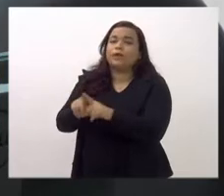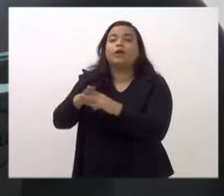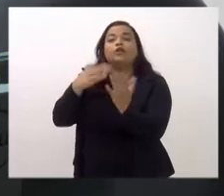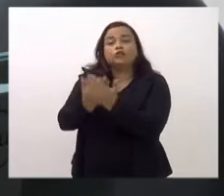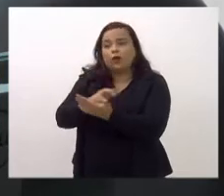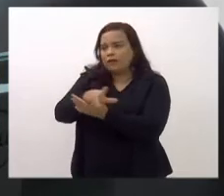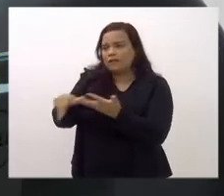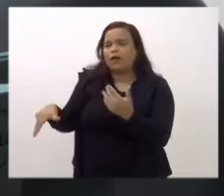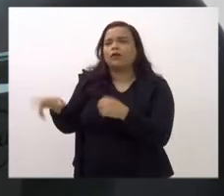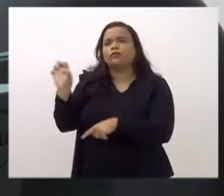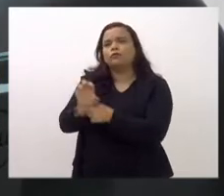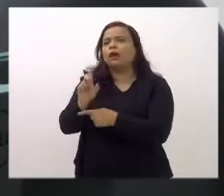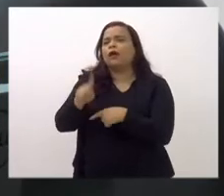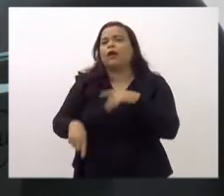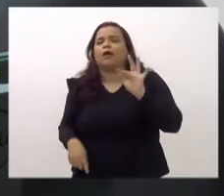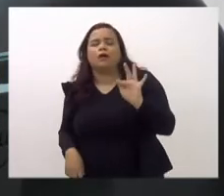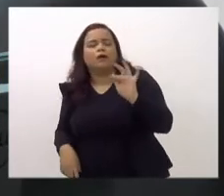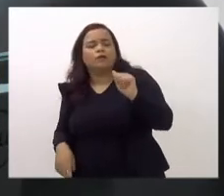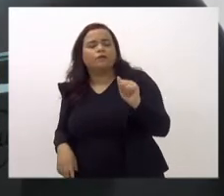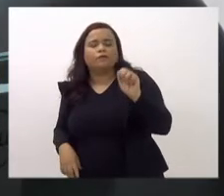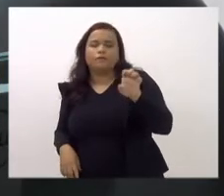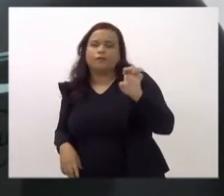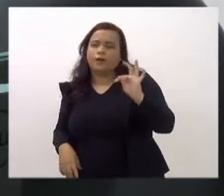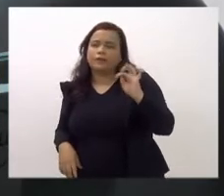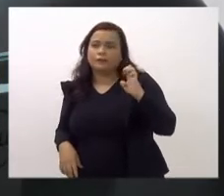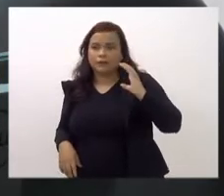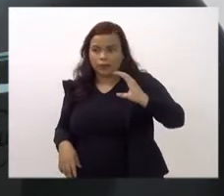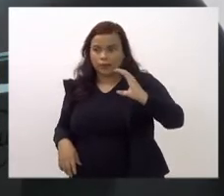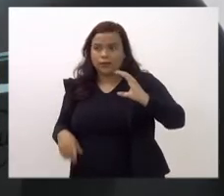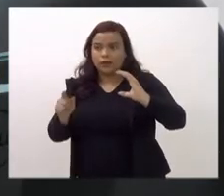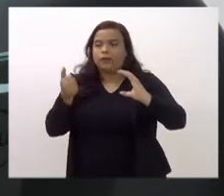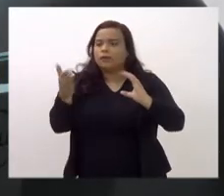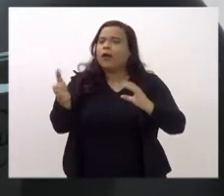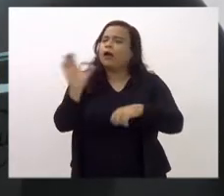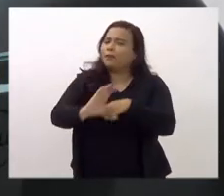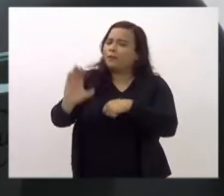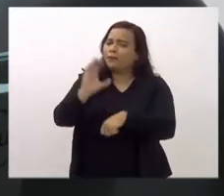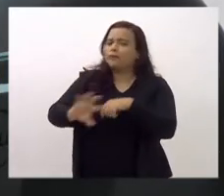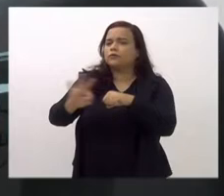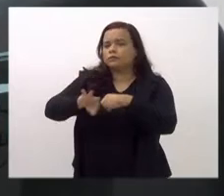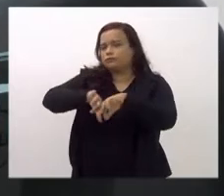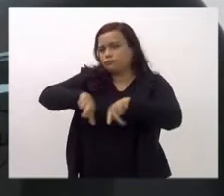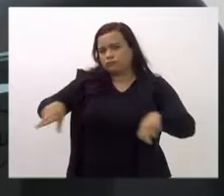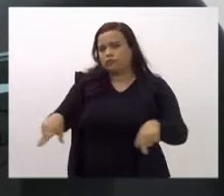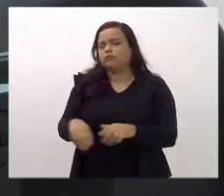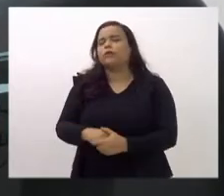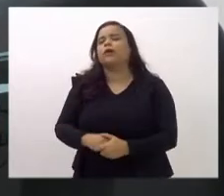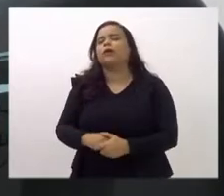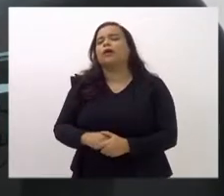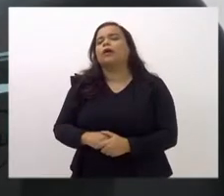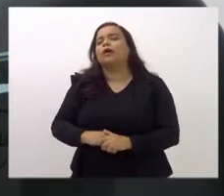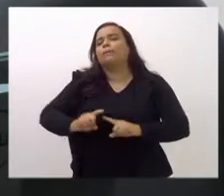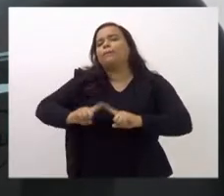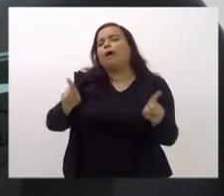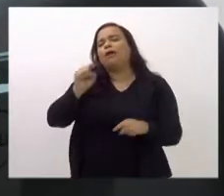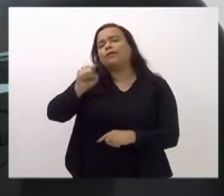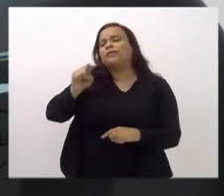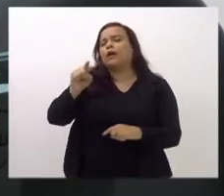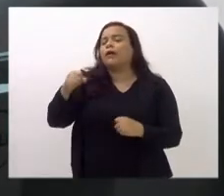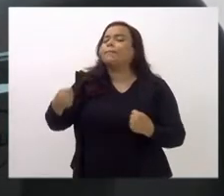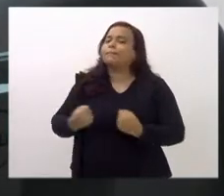FAETEC, especialmente, que oferta cursos técnicos subsequentes, o que vem impactando de